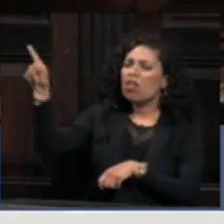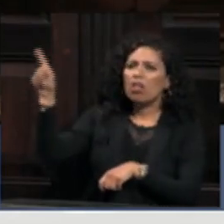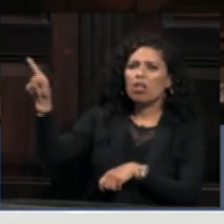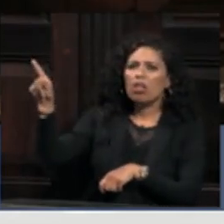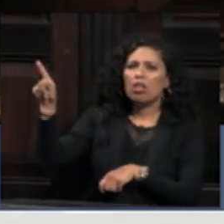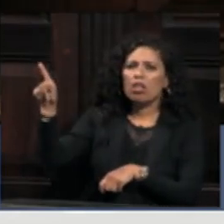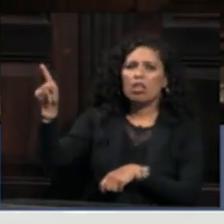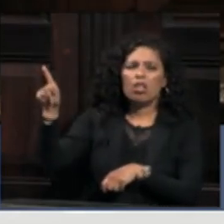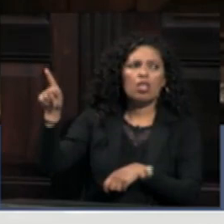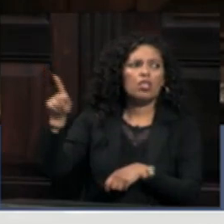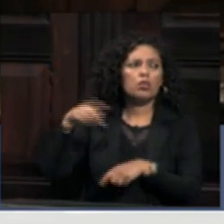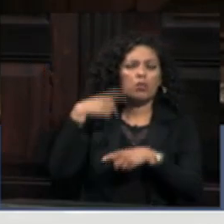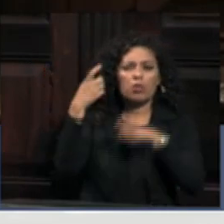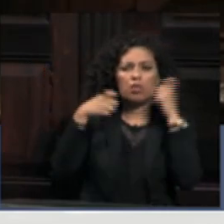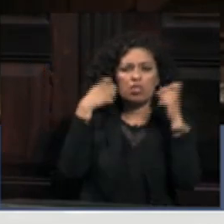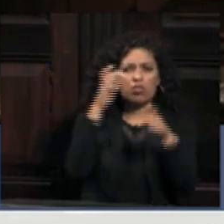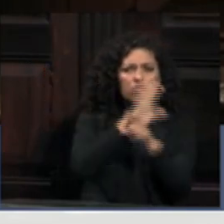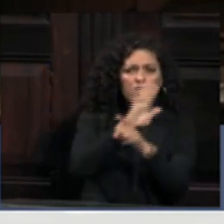Será que o presidente da República